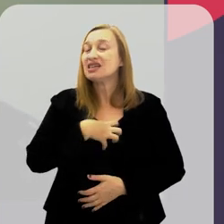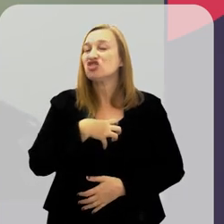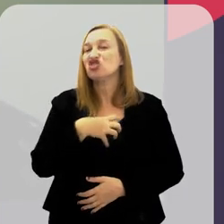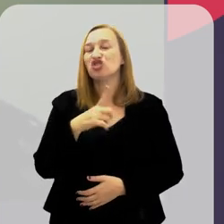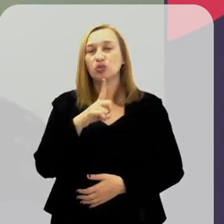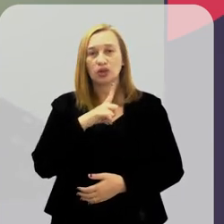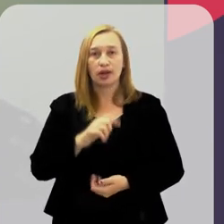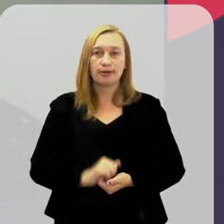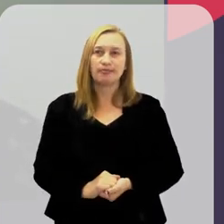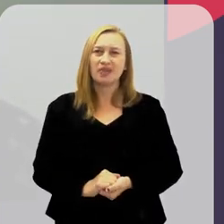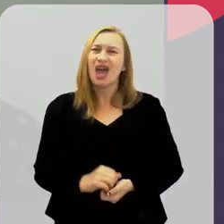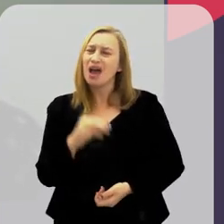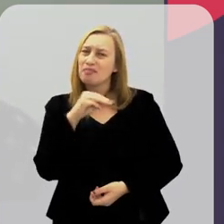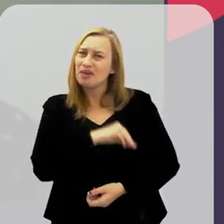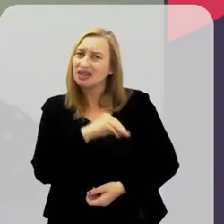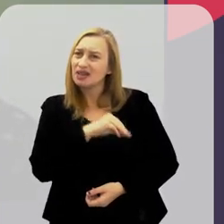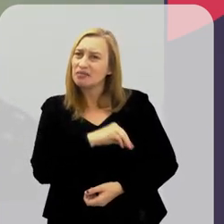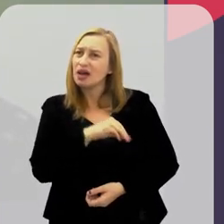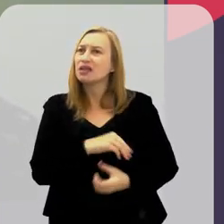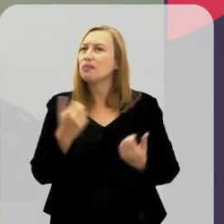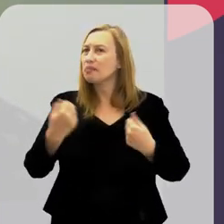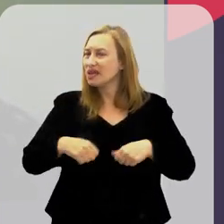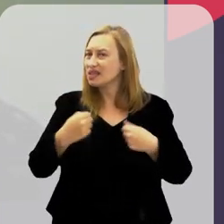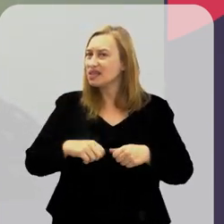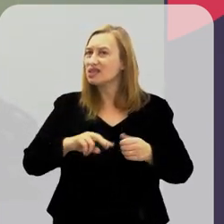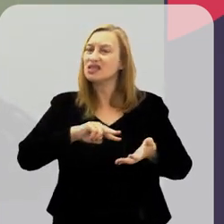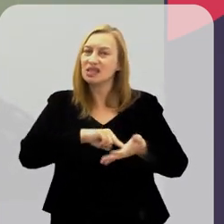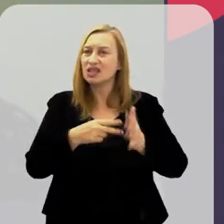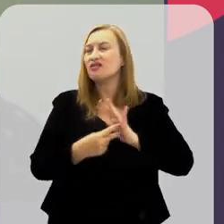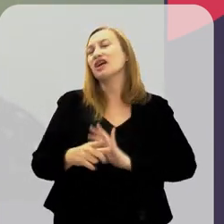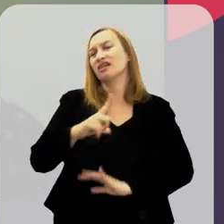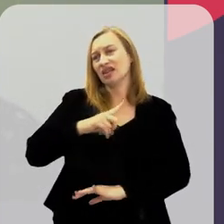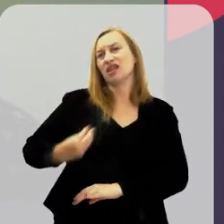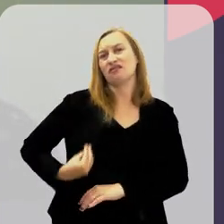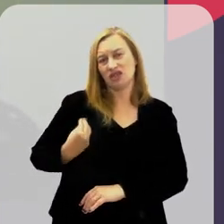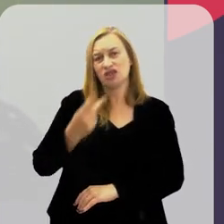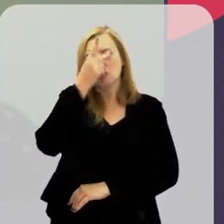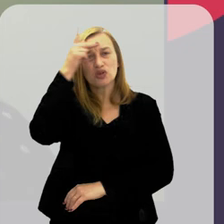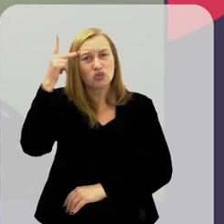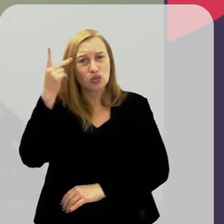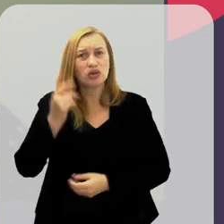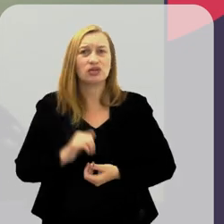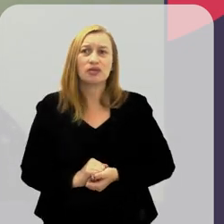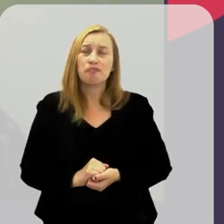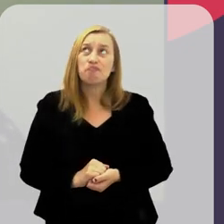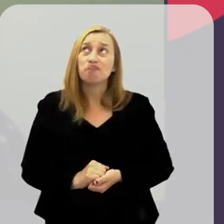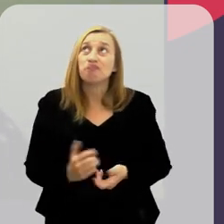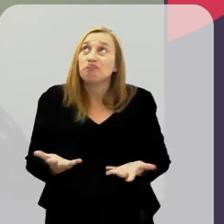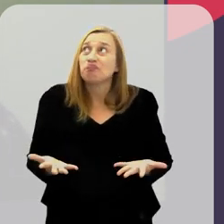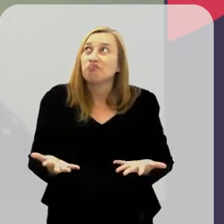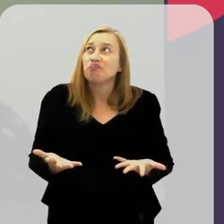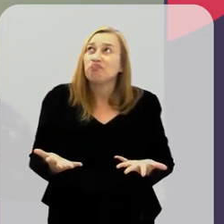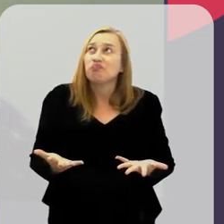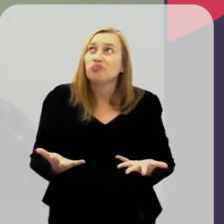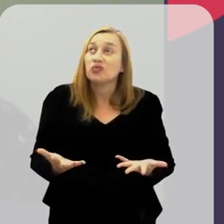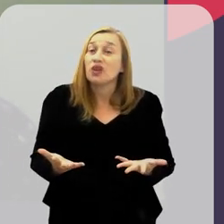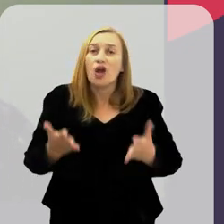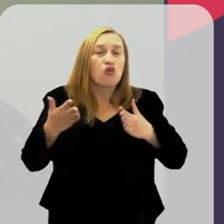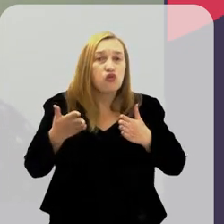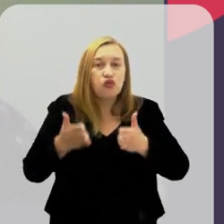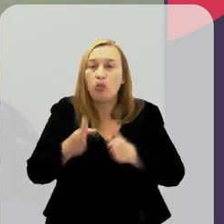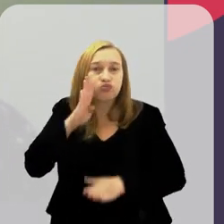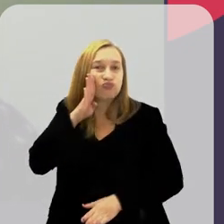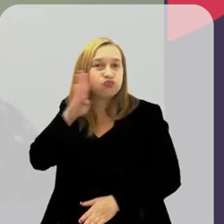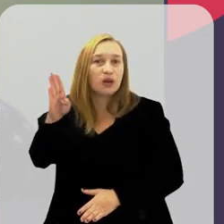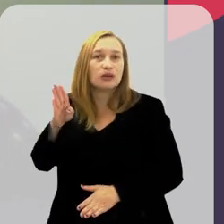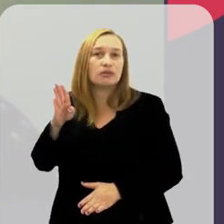de fazer sentido. A matemática, ela precisa fazer sentido na vida das pessoas.